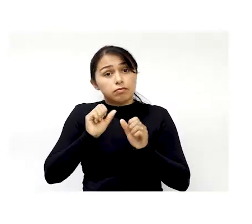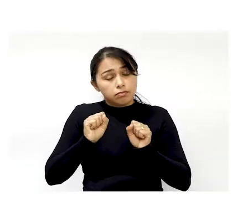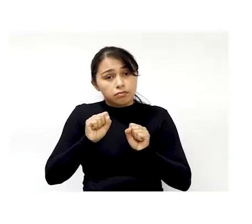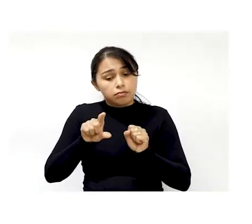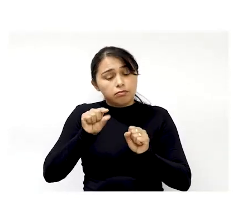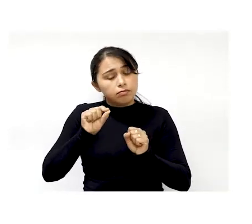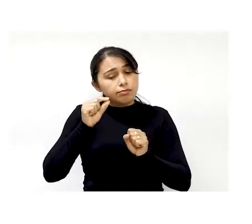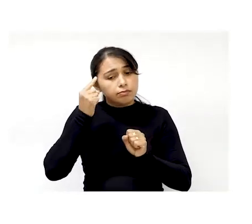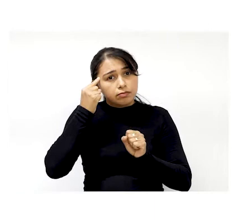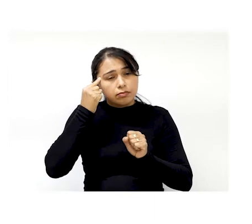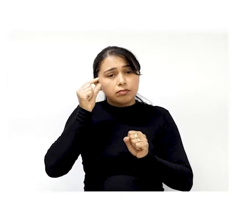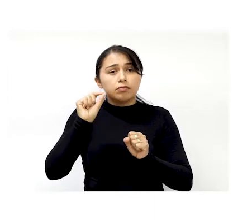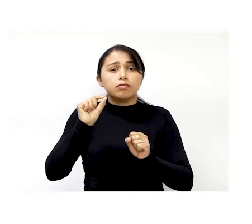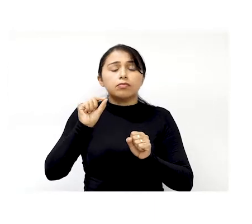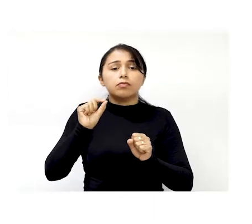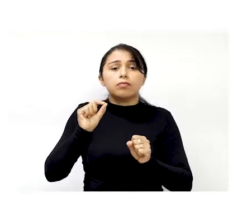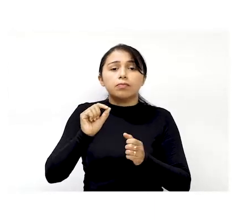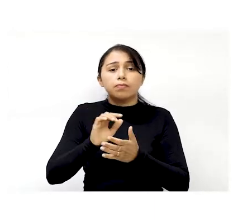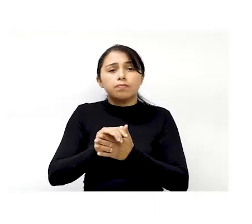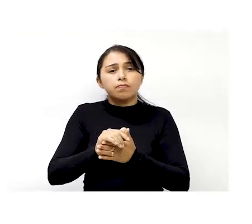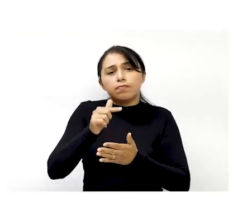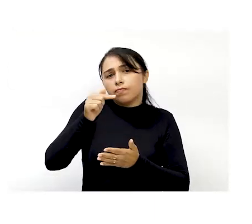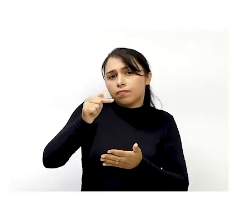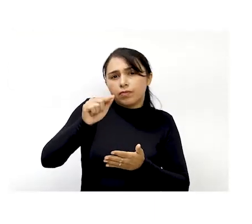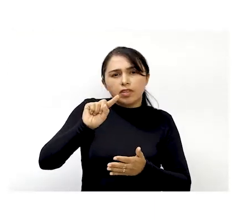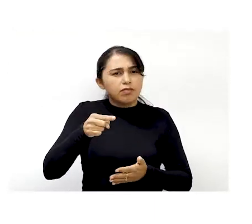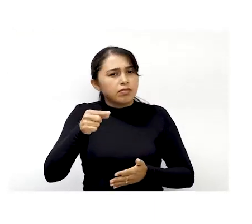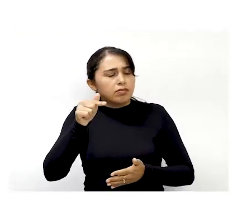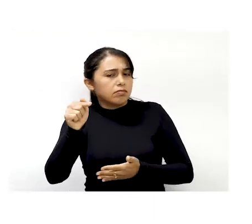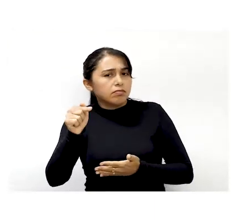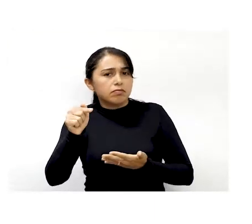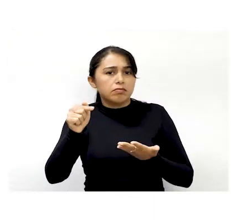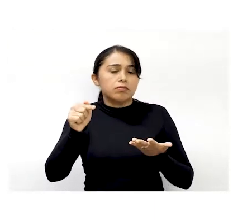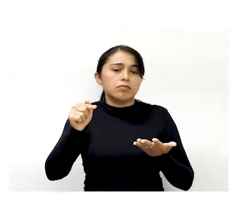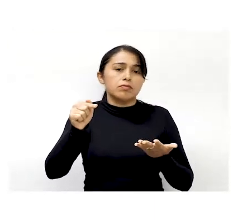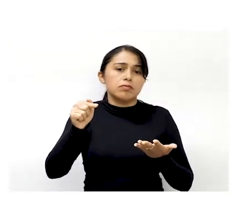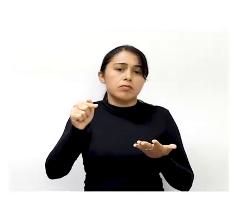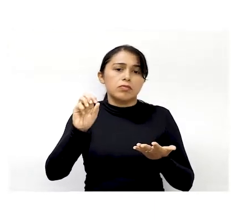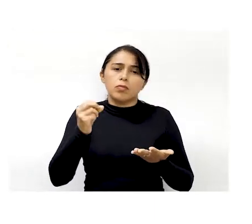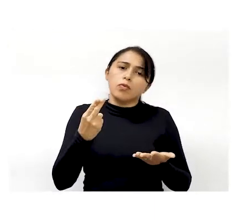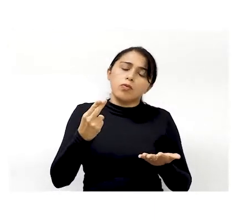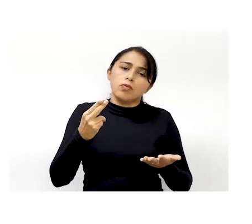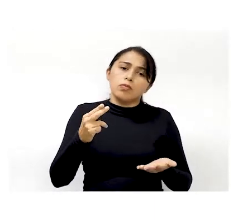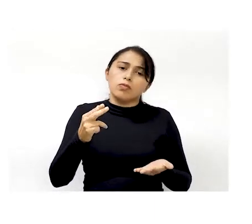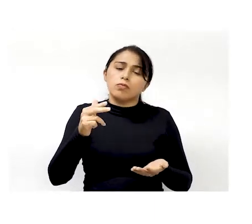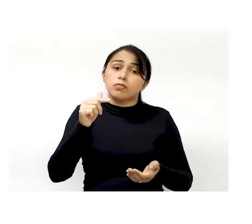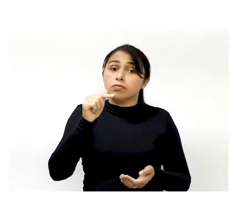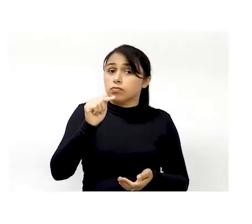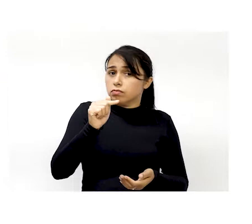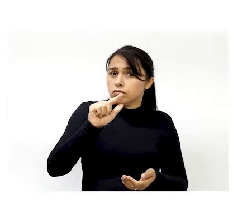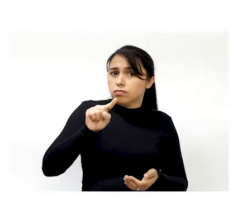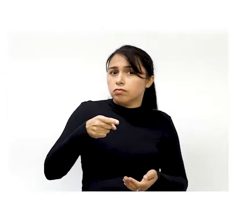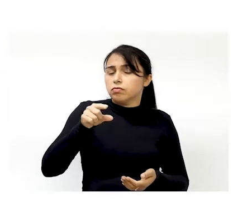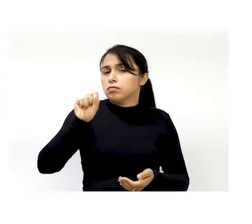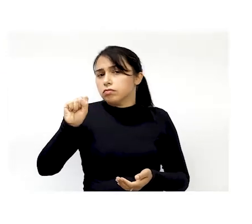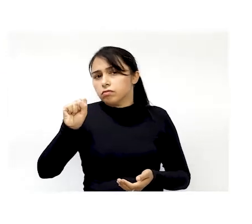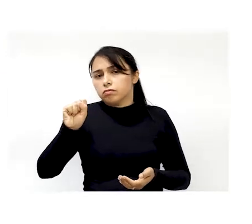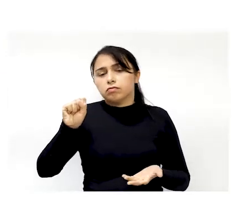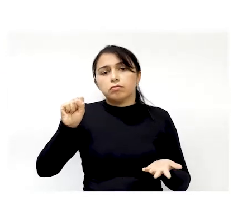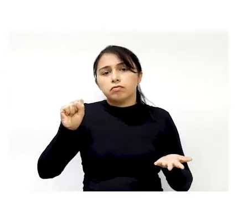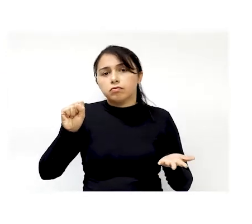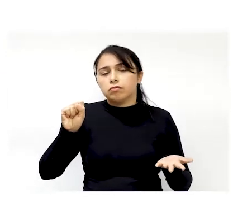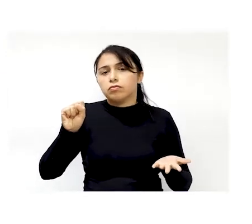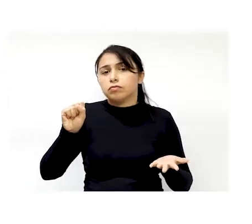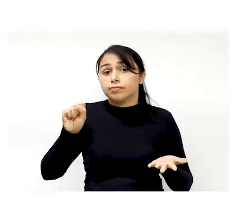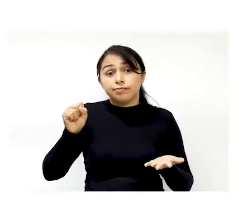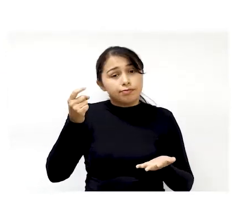8, né? Pelo fato de estar mais perto do 64 do que da raiz de 49, a gente pode dizer que isso daí é